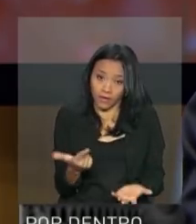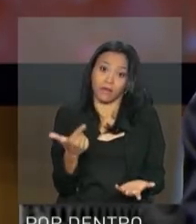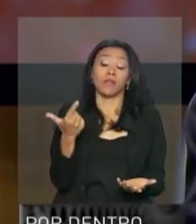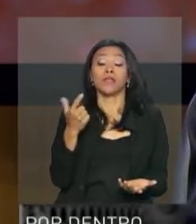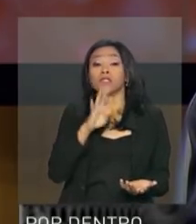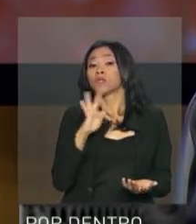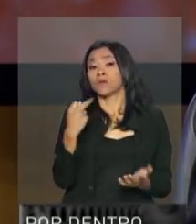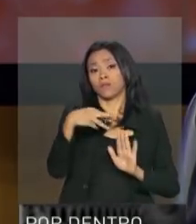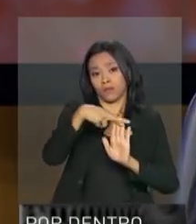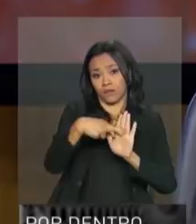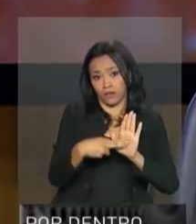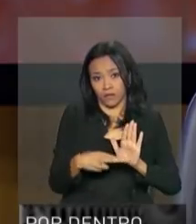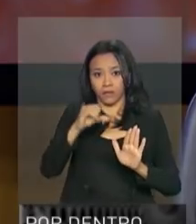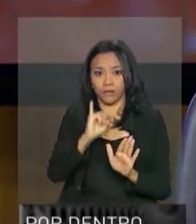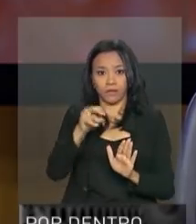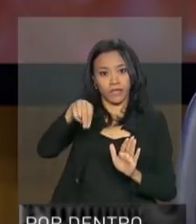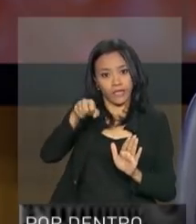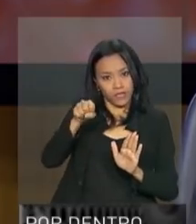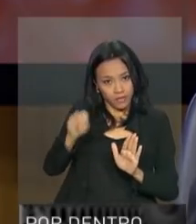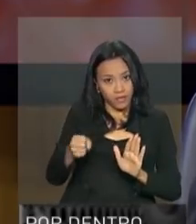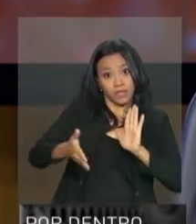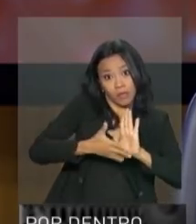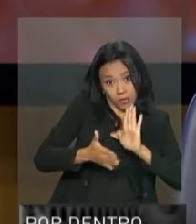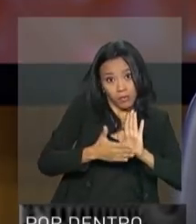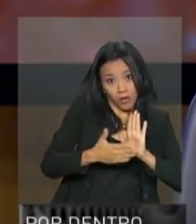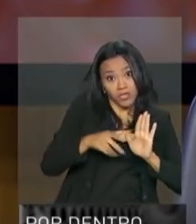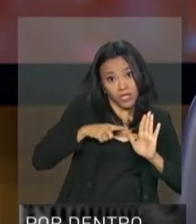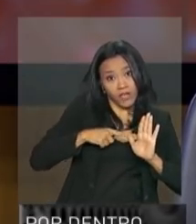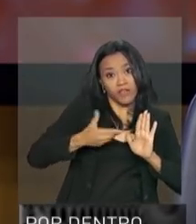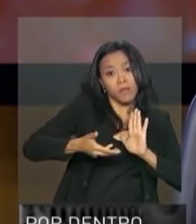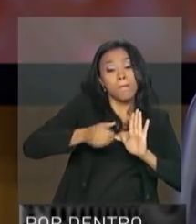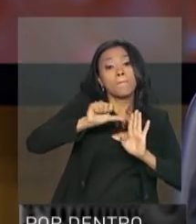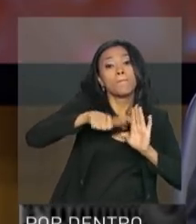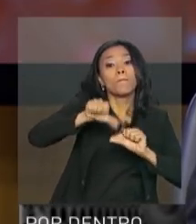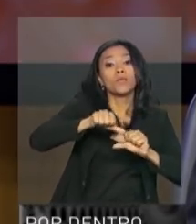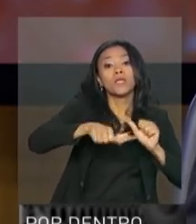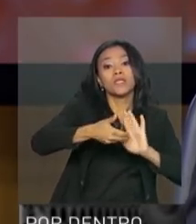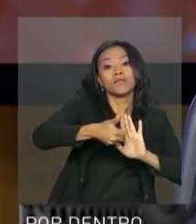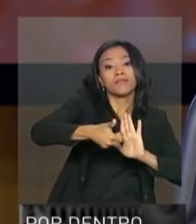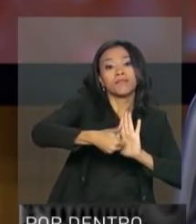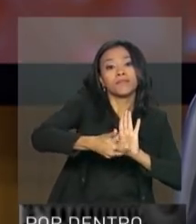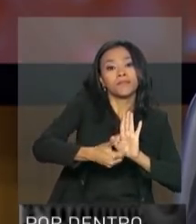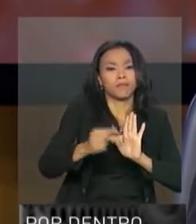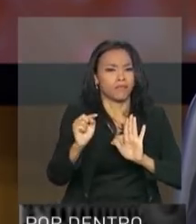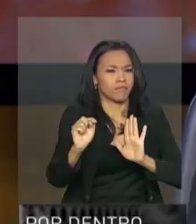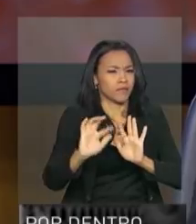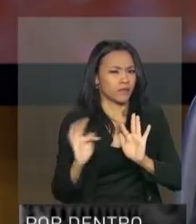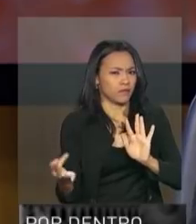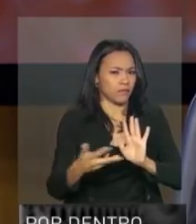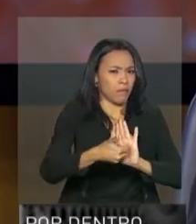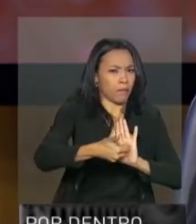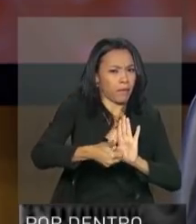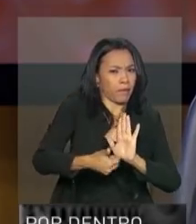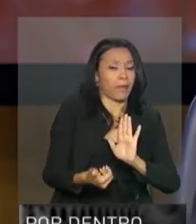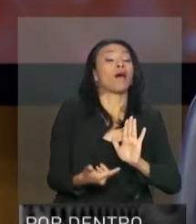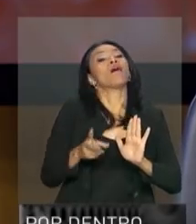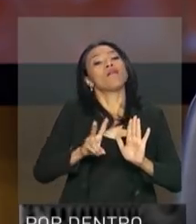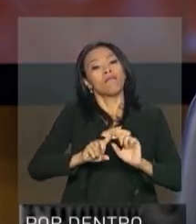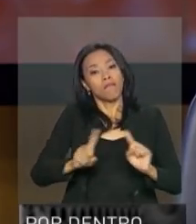as regras da Previdência, todas as regras da proposta, sofrem algumas alterações bastante sutis. Mas ainda existirá